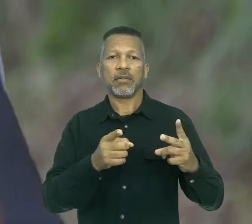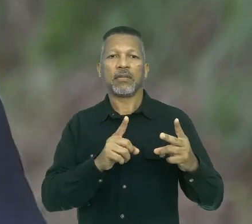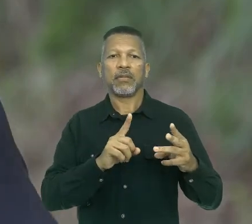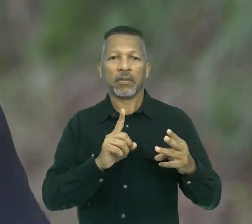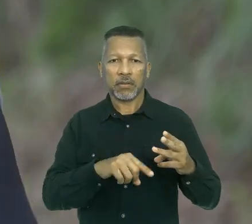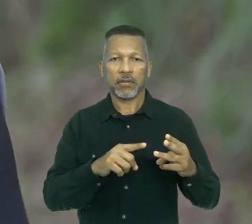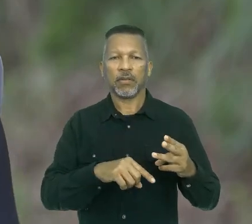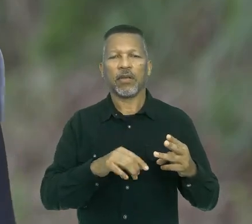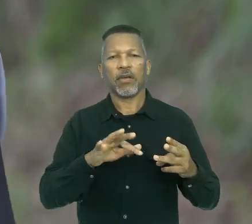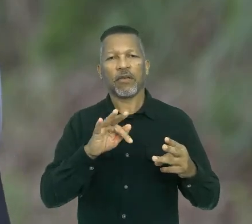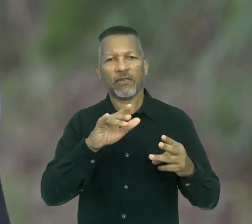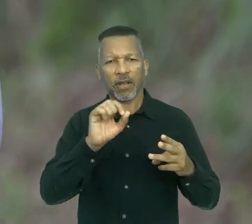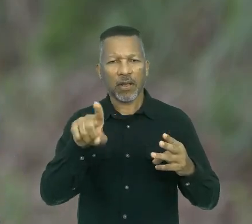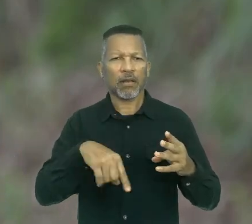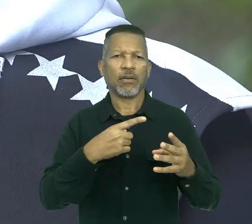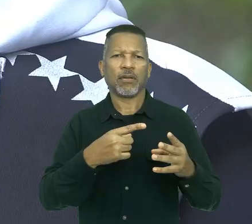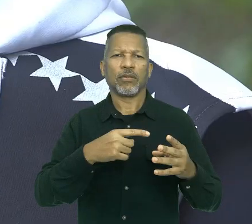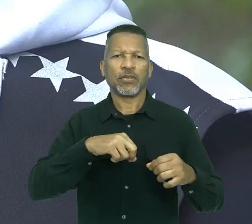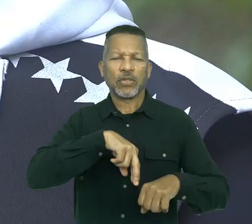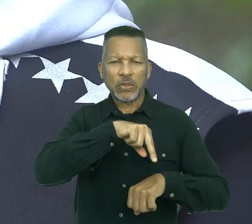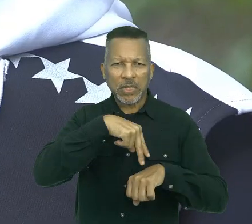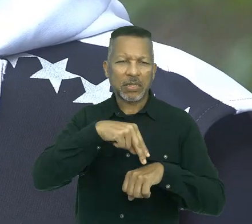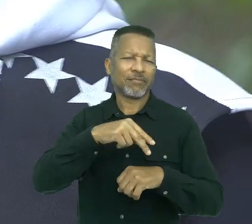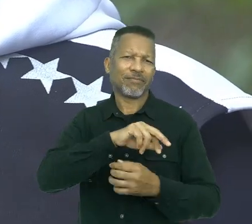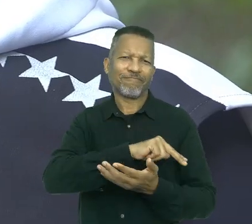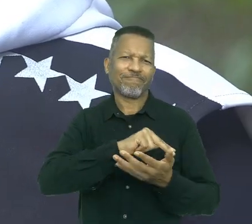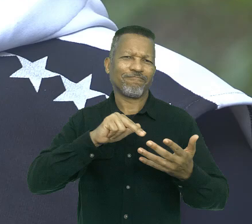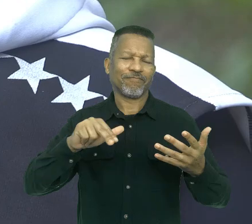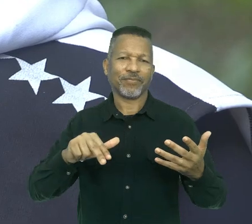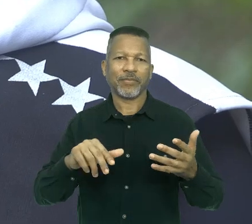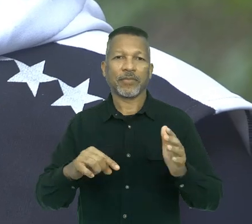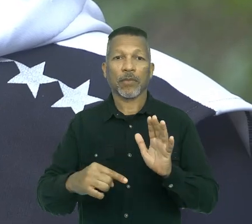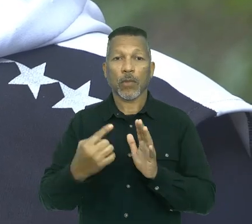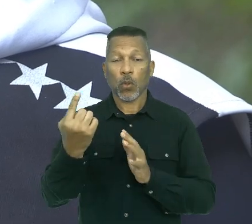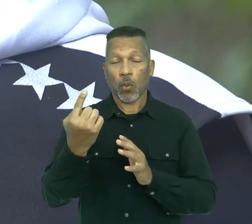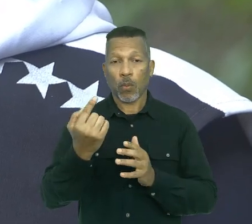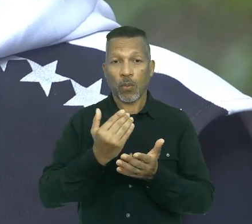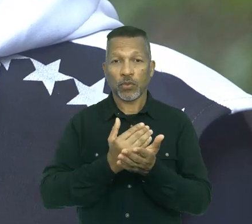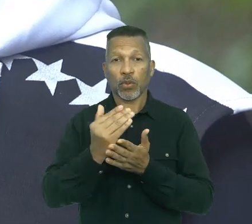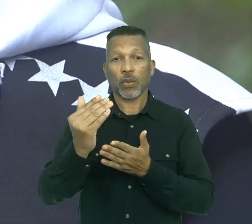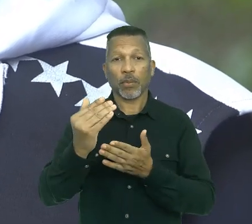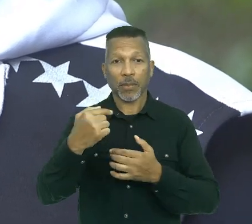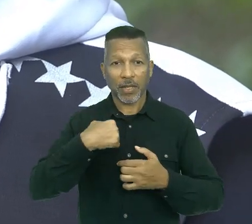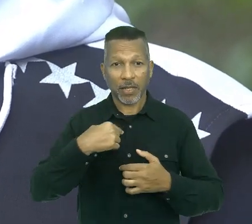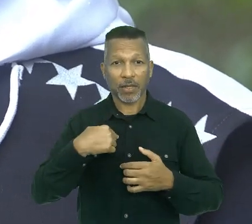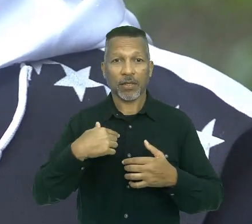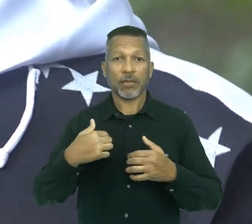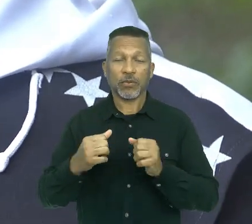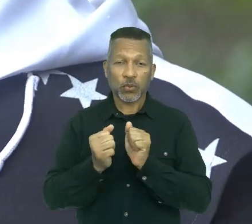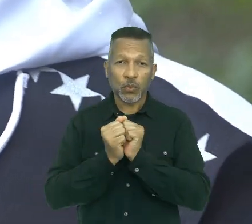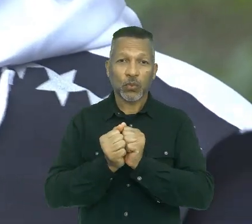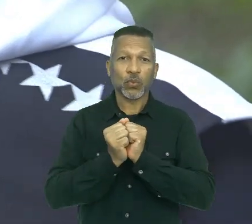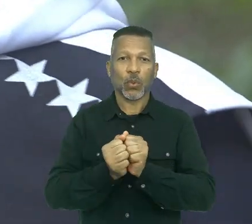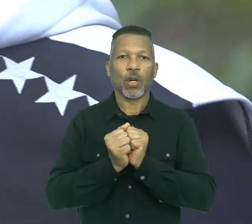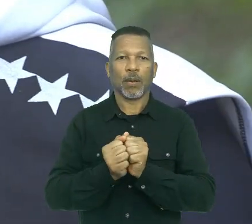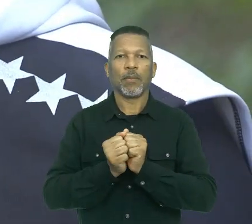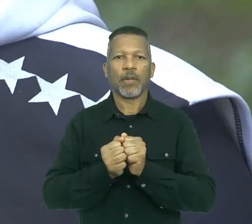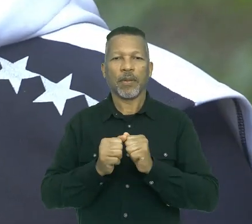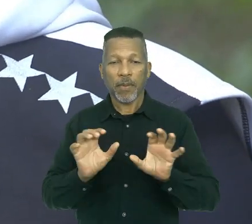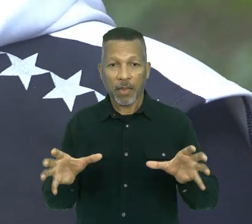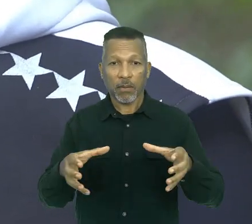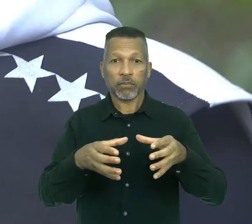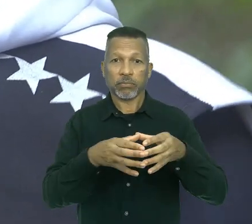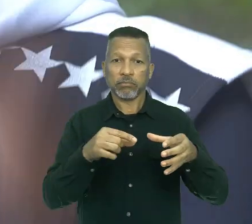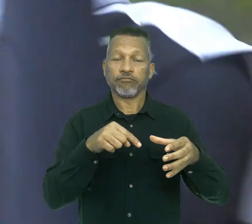né, o flare, o giro de cabeça. Tem um que começou comigo no projeto, fez aula comigo muito tempo, depois passou pela